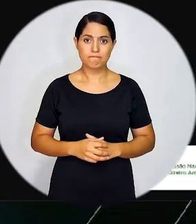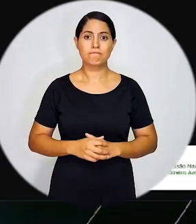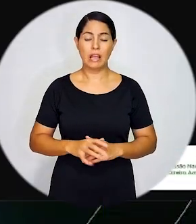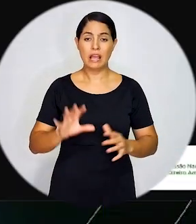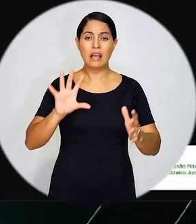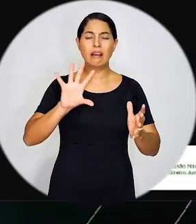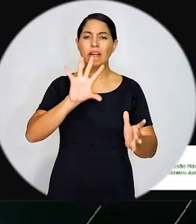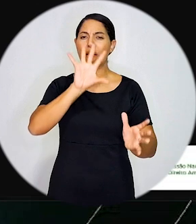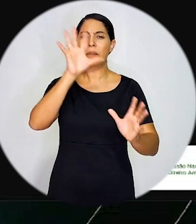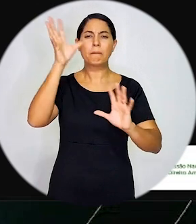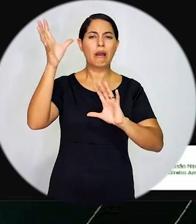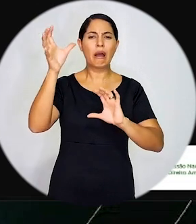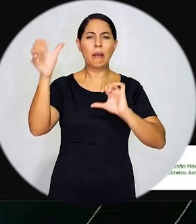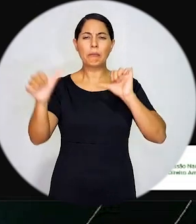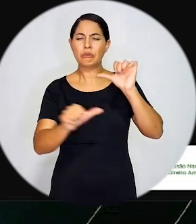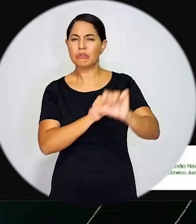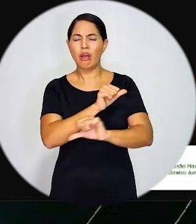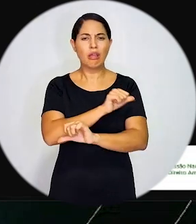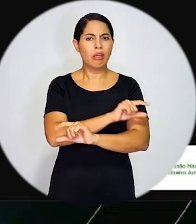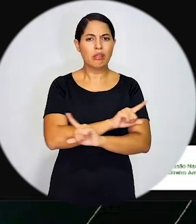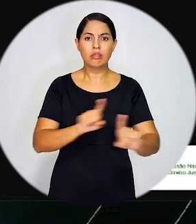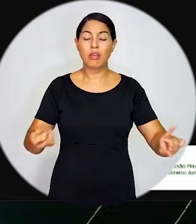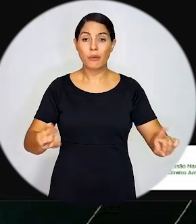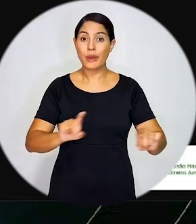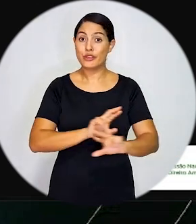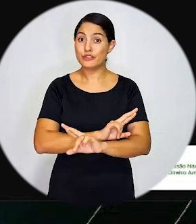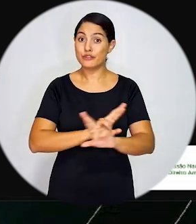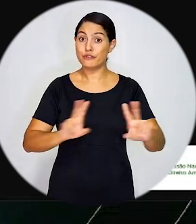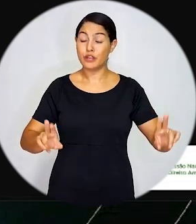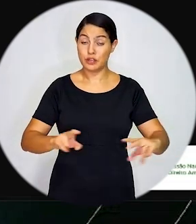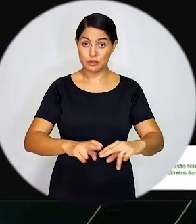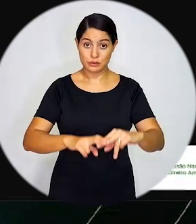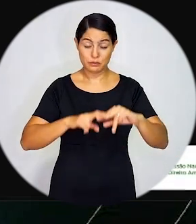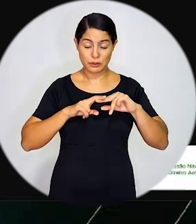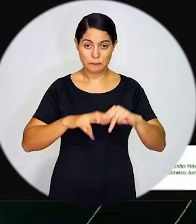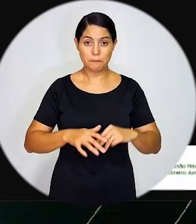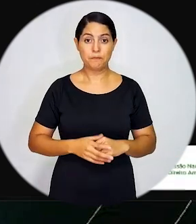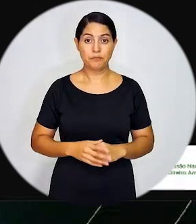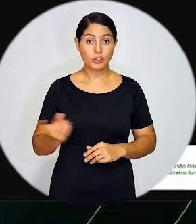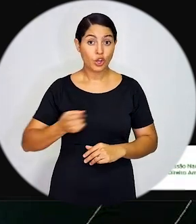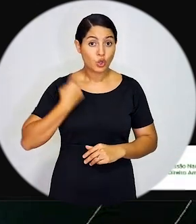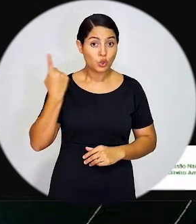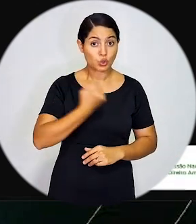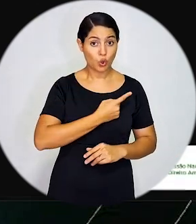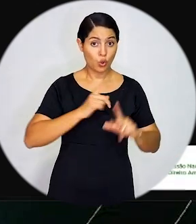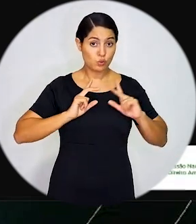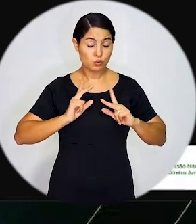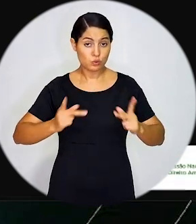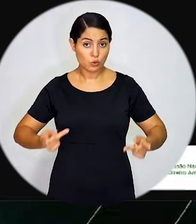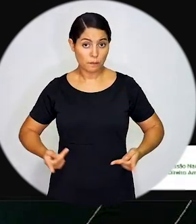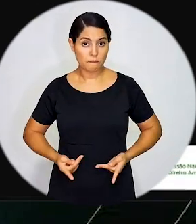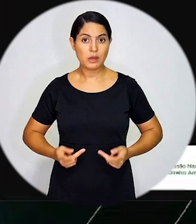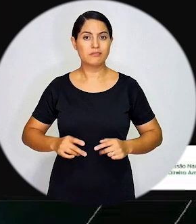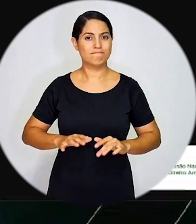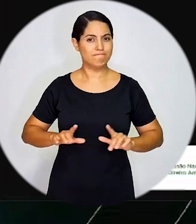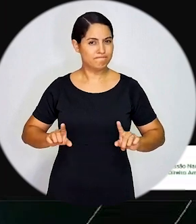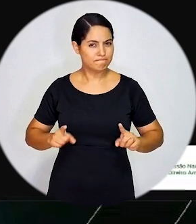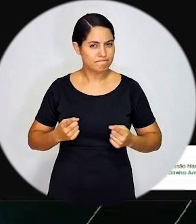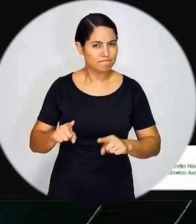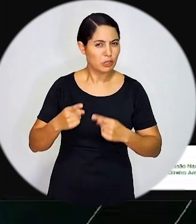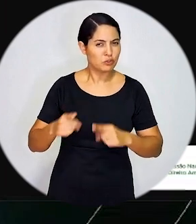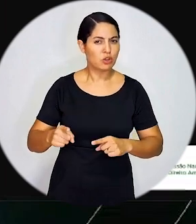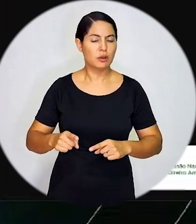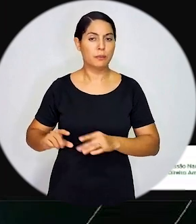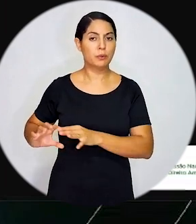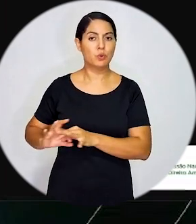não. São diferentes. Embora provocadas por nós, elas dependem da resposta da natureza,